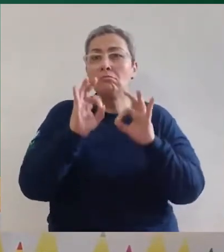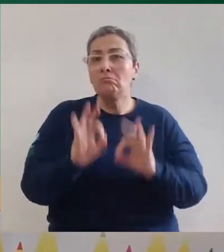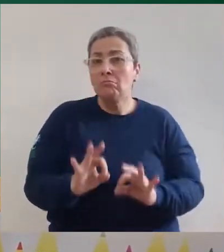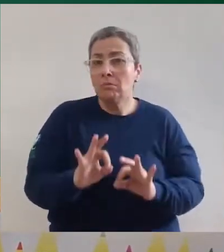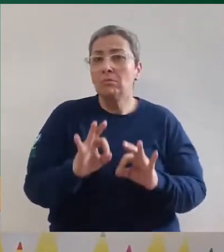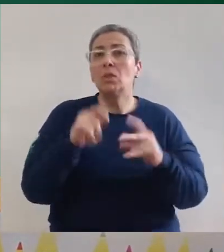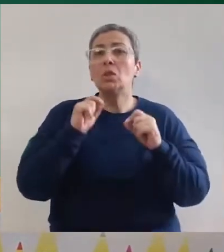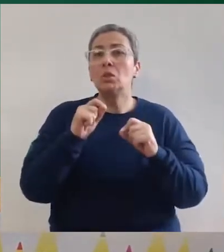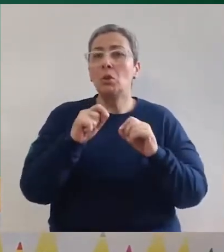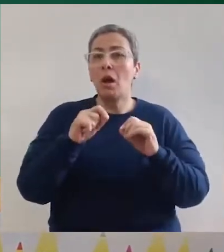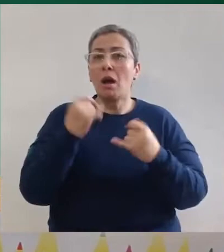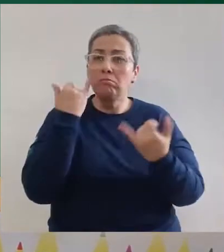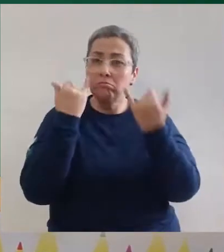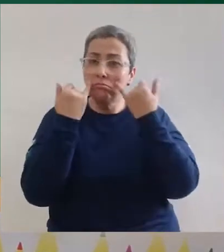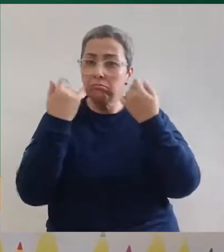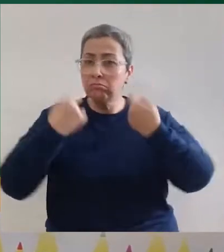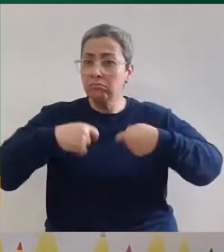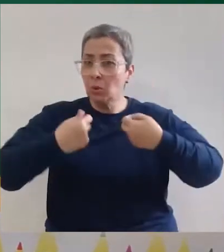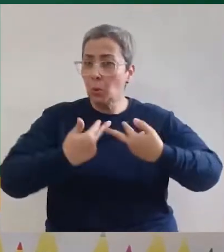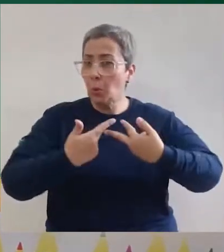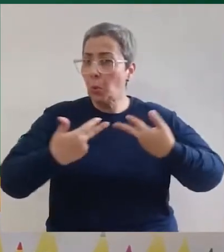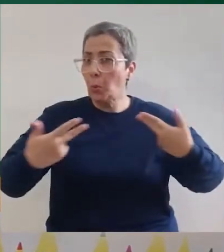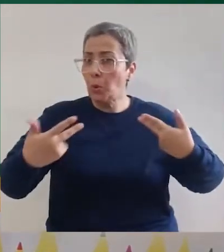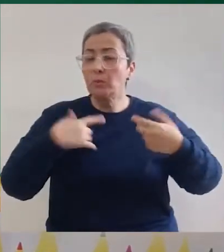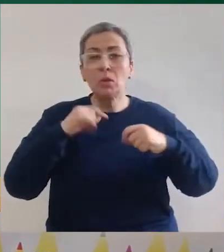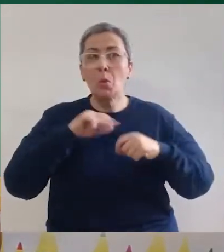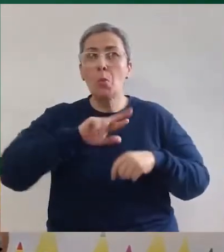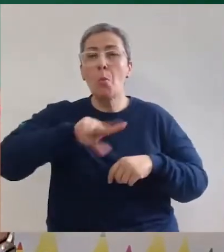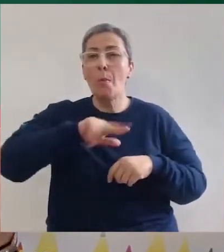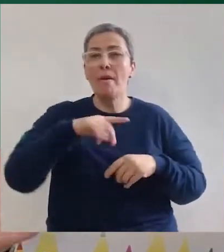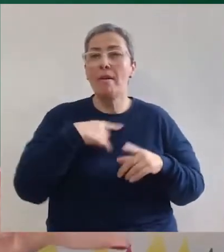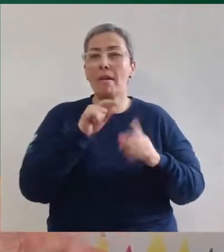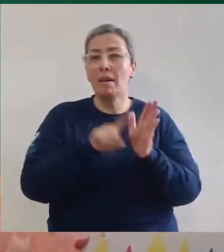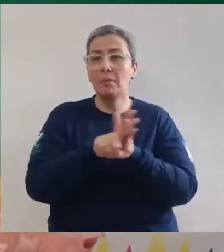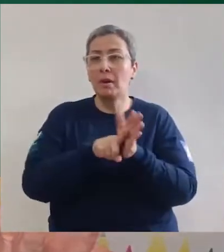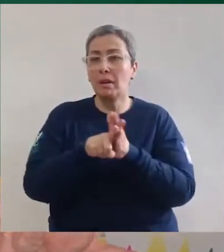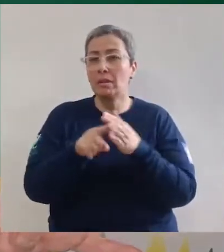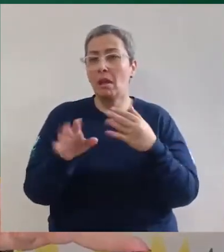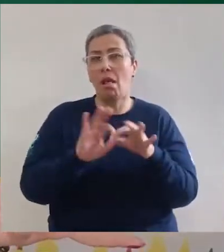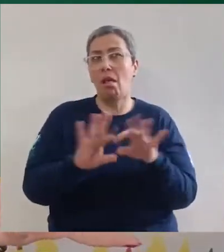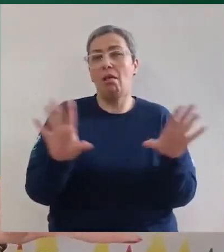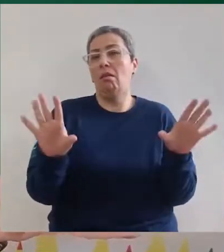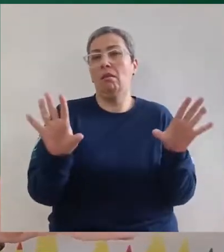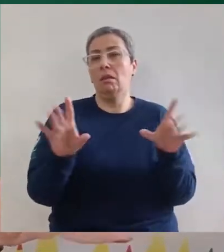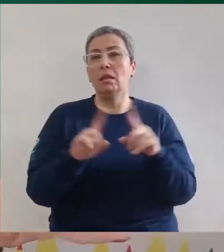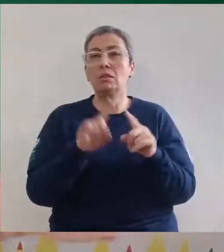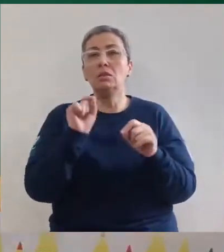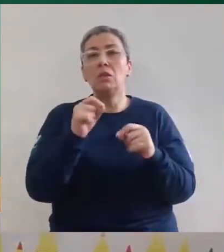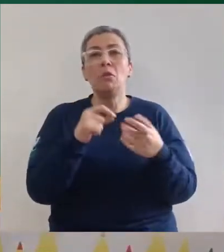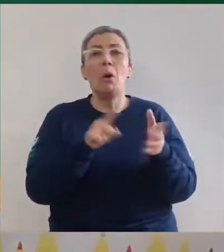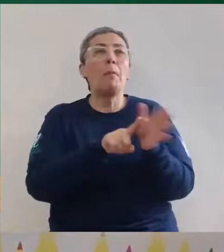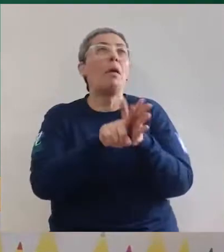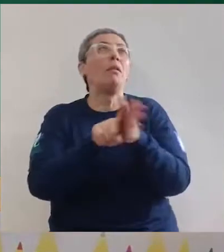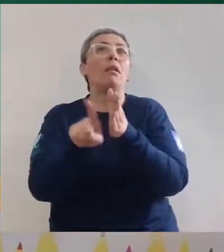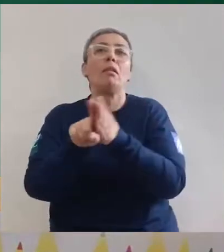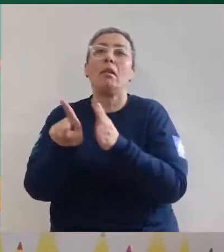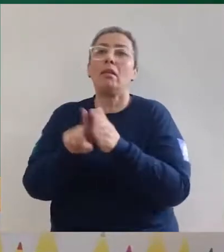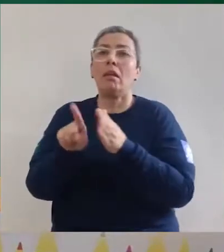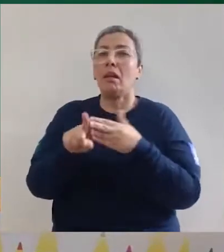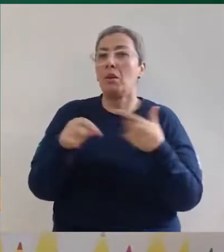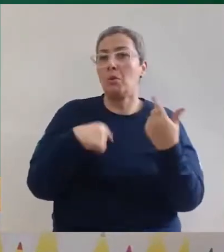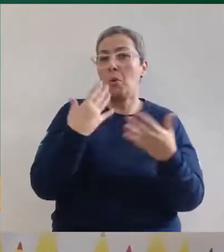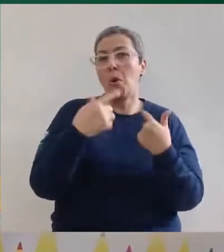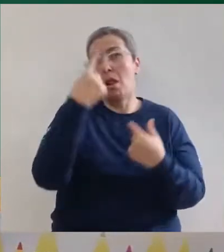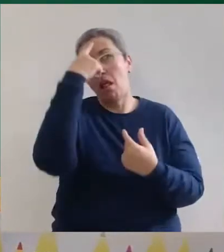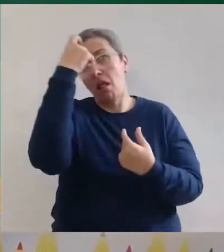corretamente as informações que nós precisamos. Então, não é uma pesquisa aleatória, que eu vou perguntando as